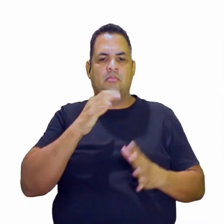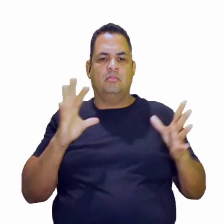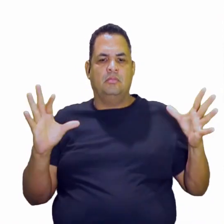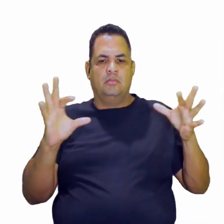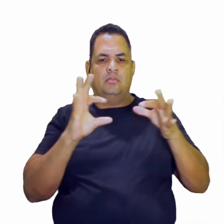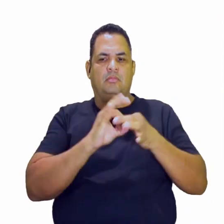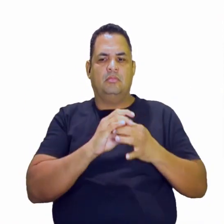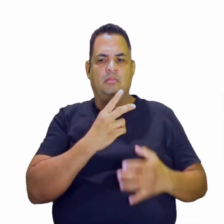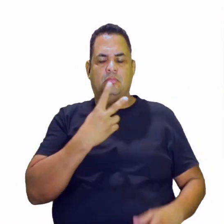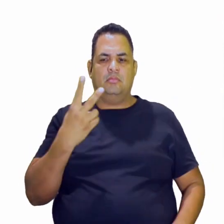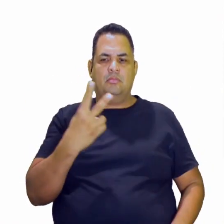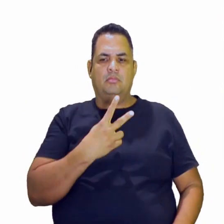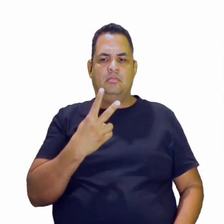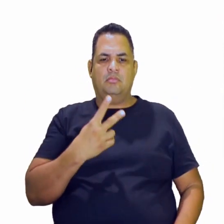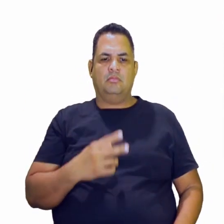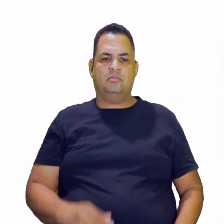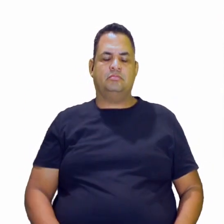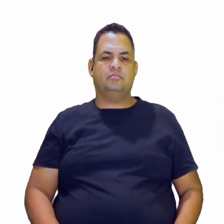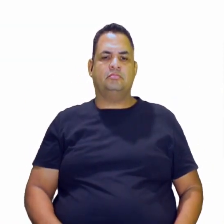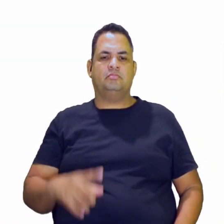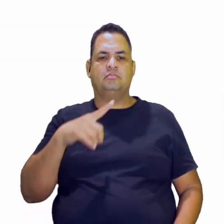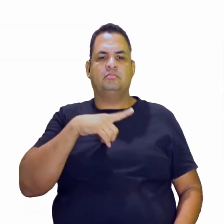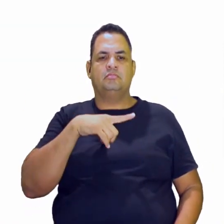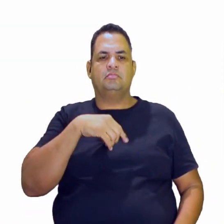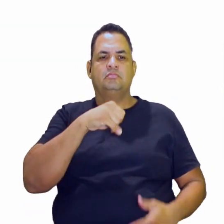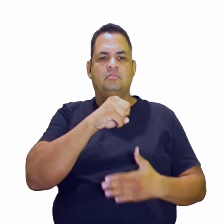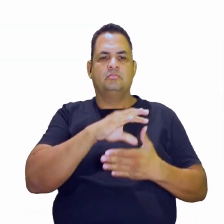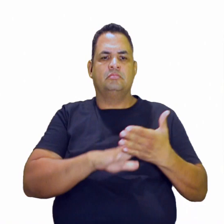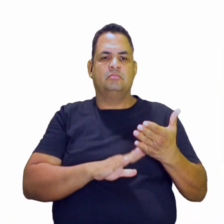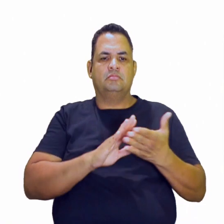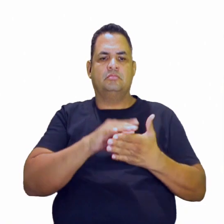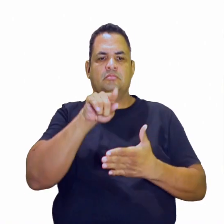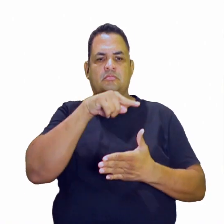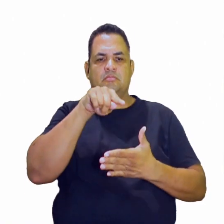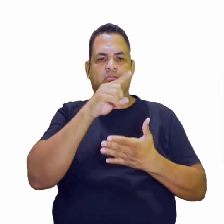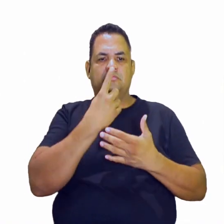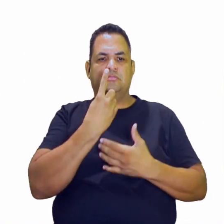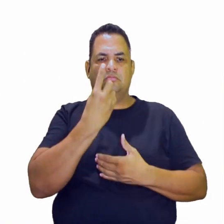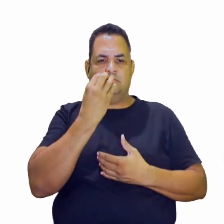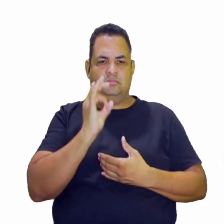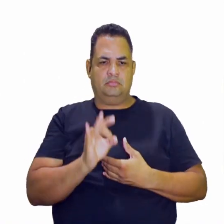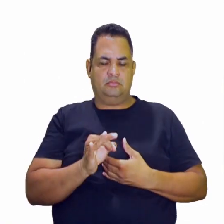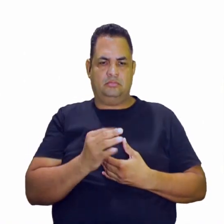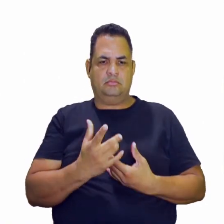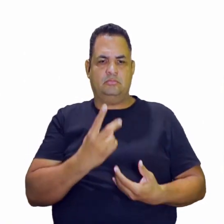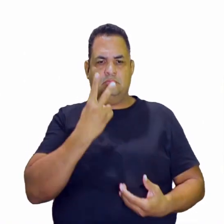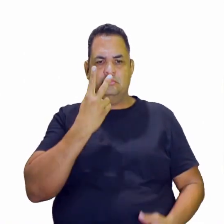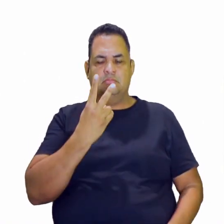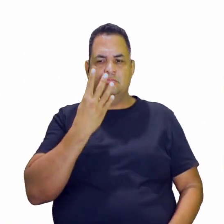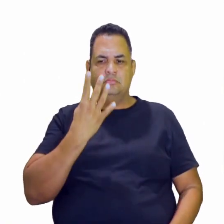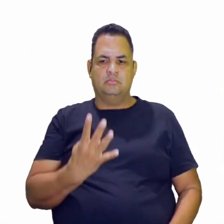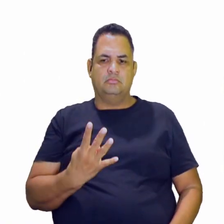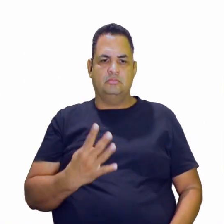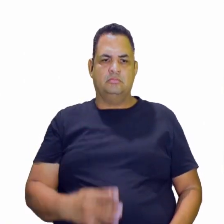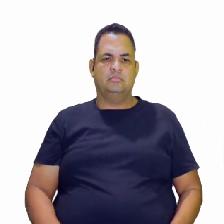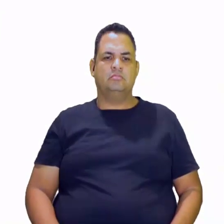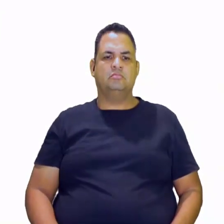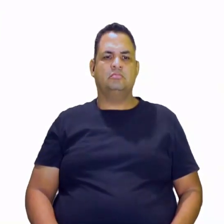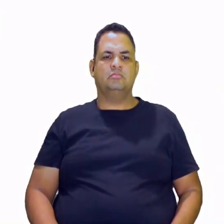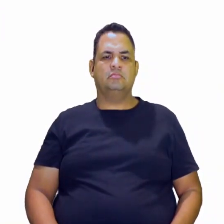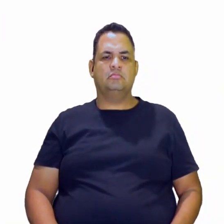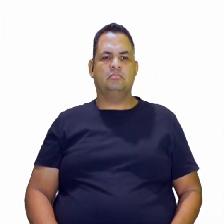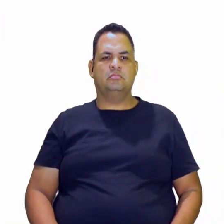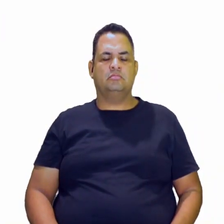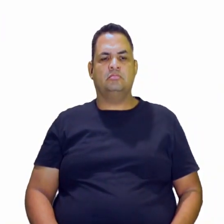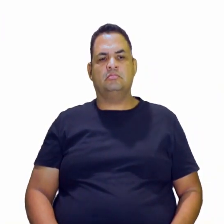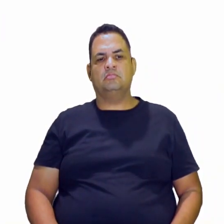fusão de ambas. Então, são várias acessões e você vai marcar as que estão corretas, 2 e 4. Então,